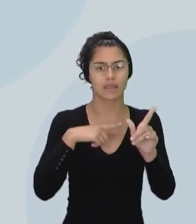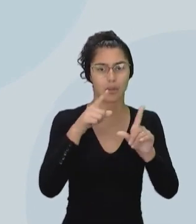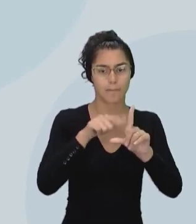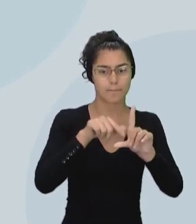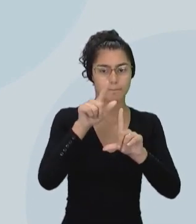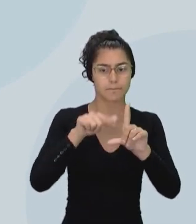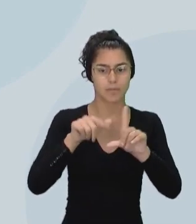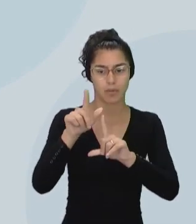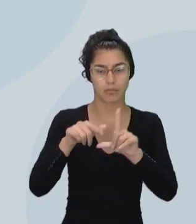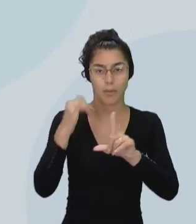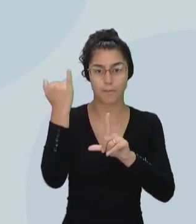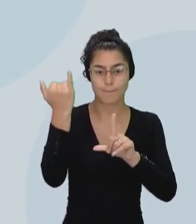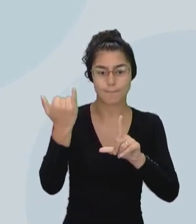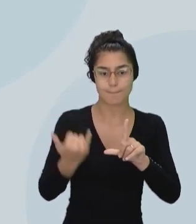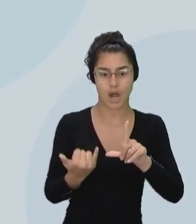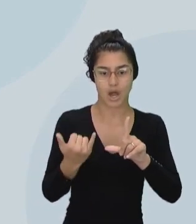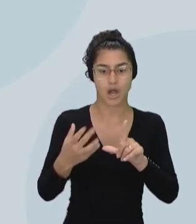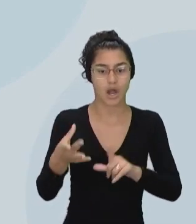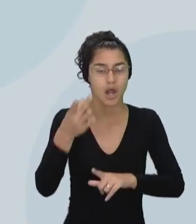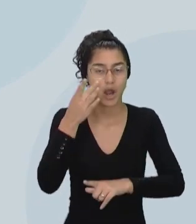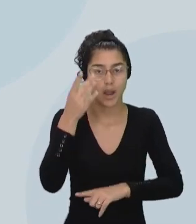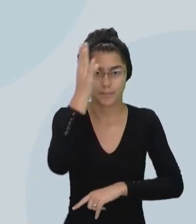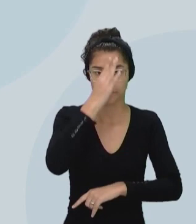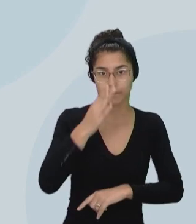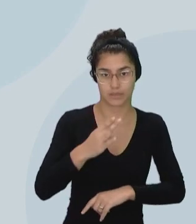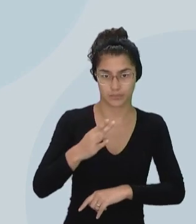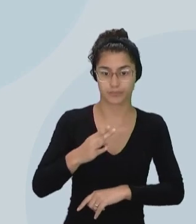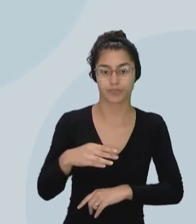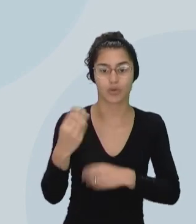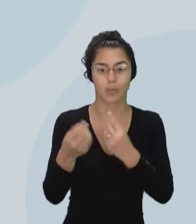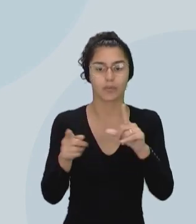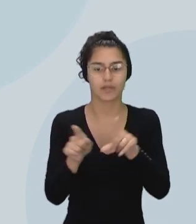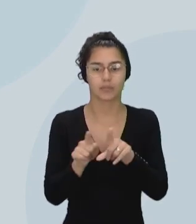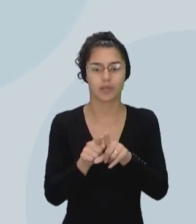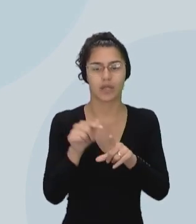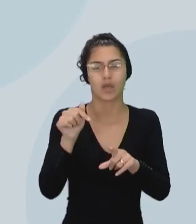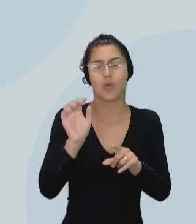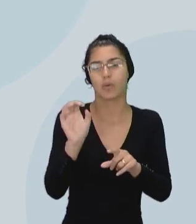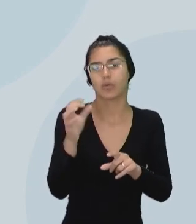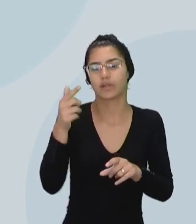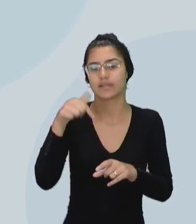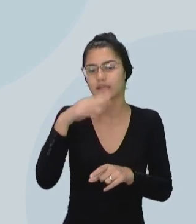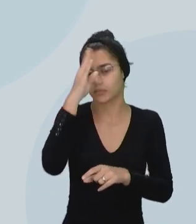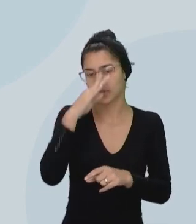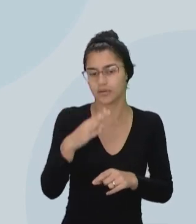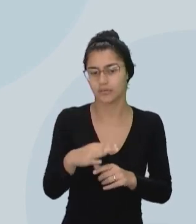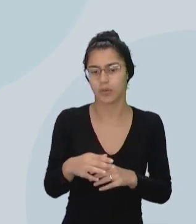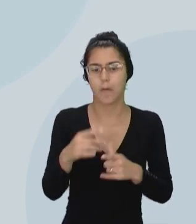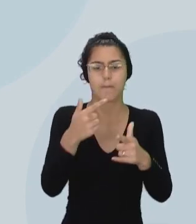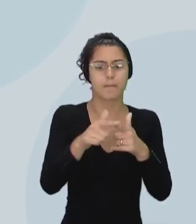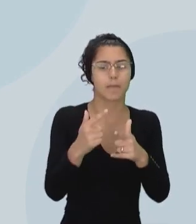índices de desnutrição presentes no país, como está o cenário brasileiro,